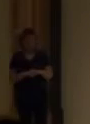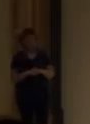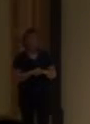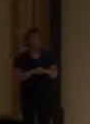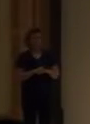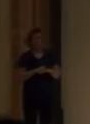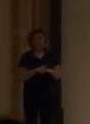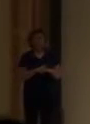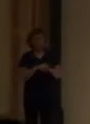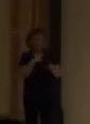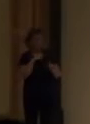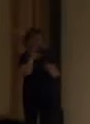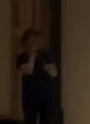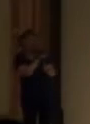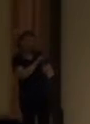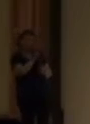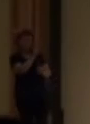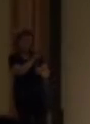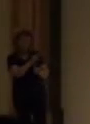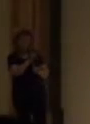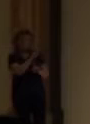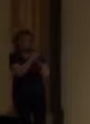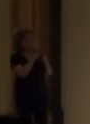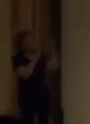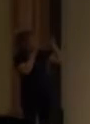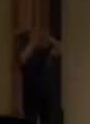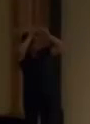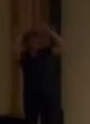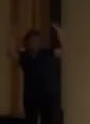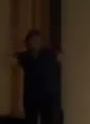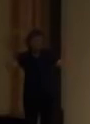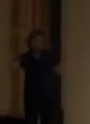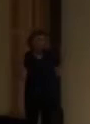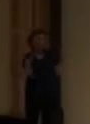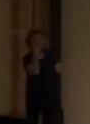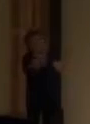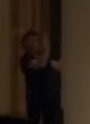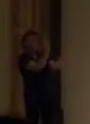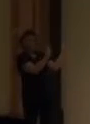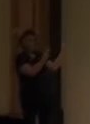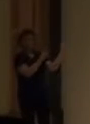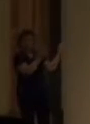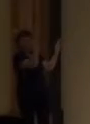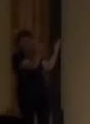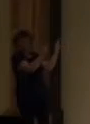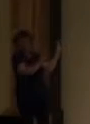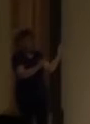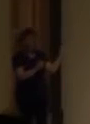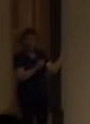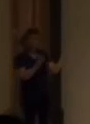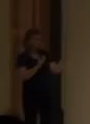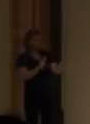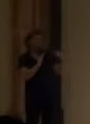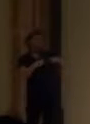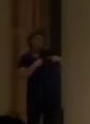e adocicado pela estética do romântico, é qualquer coisa que nos está distante, é qualquer coisa